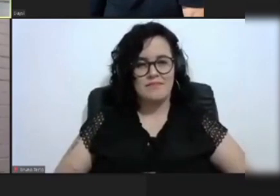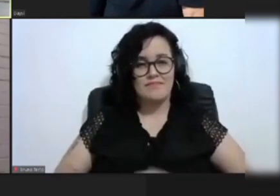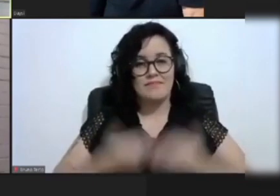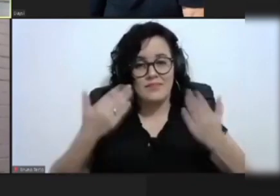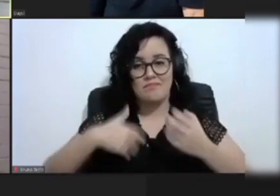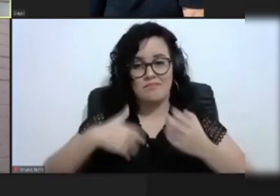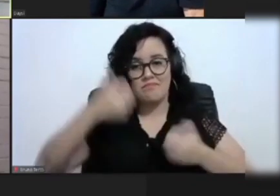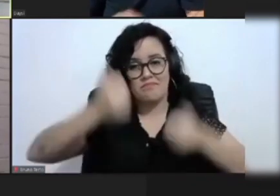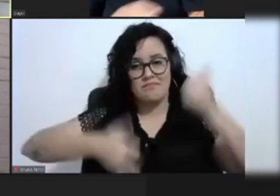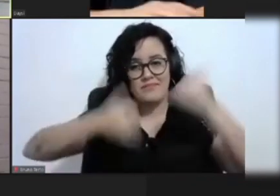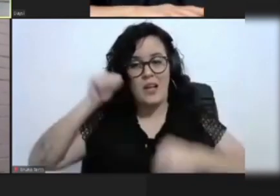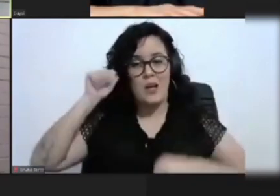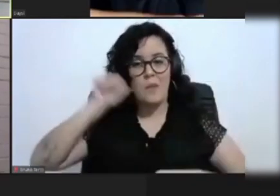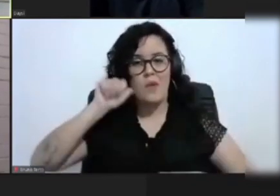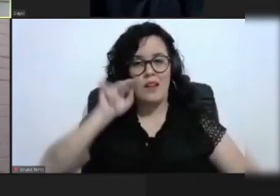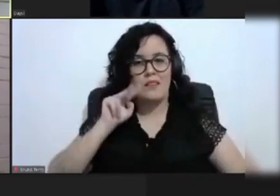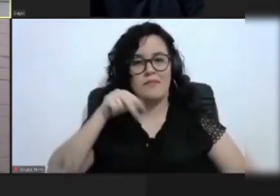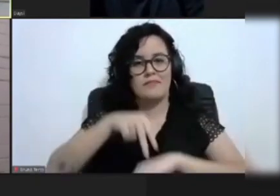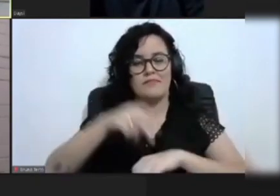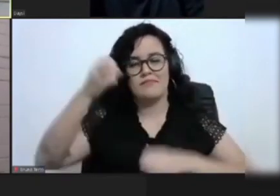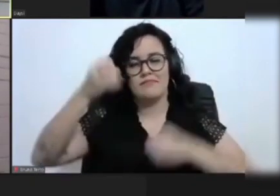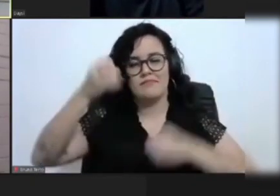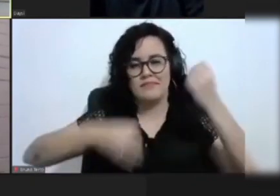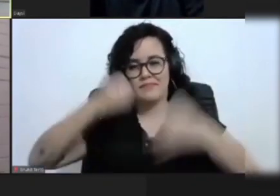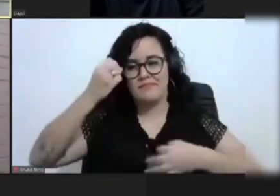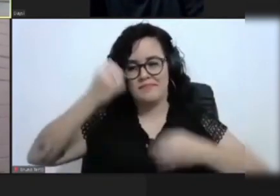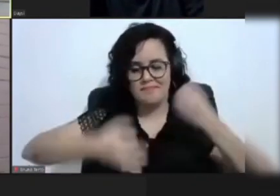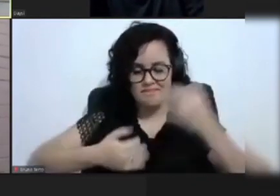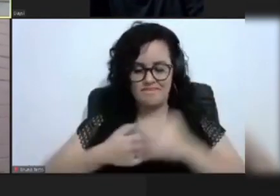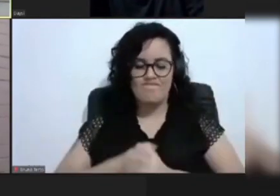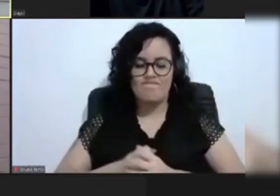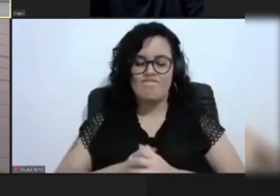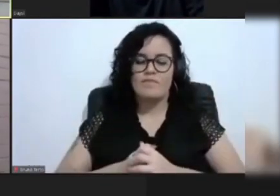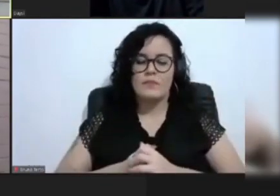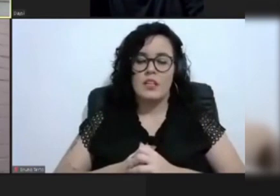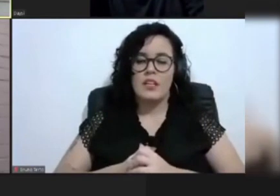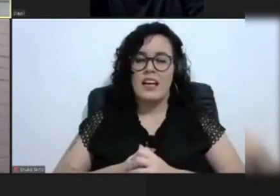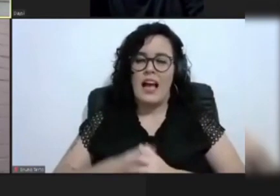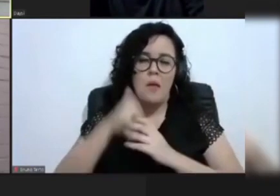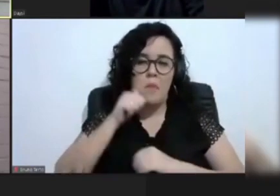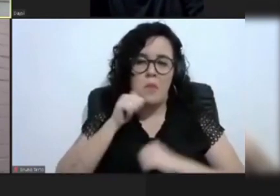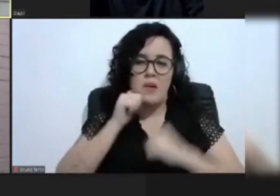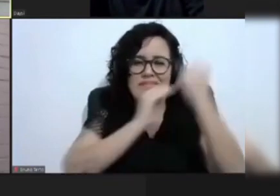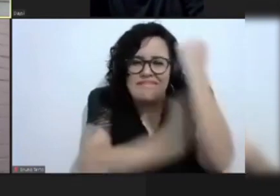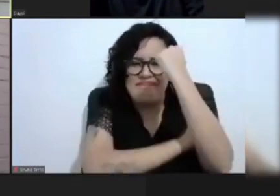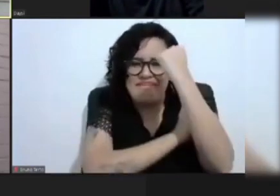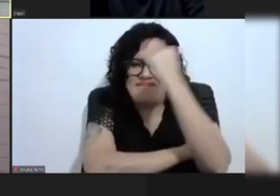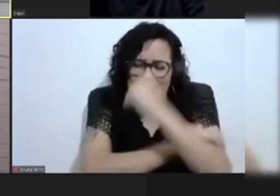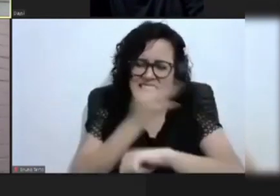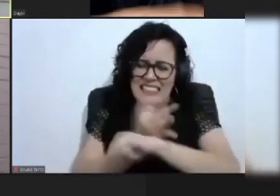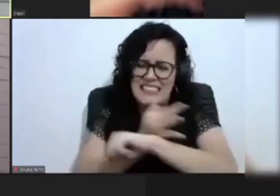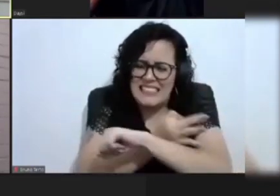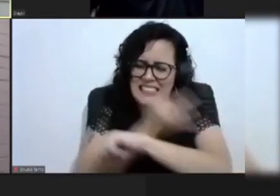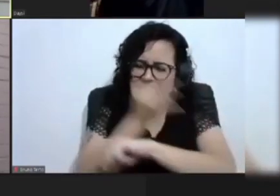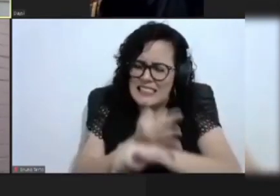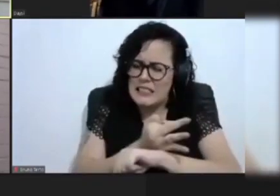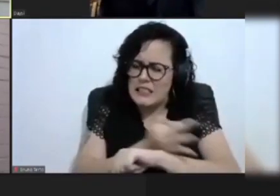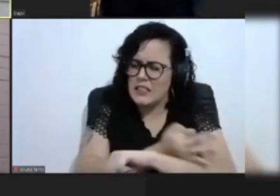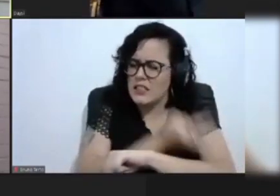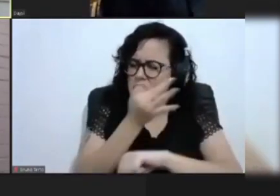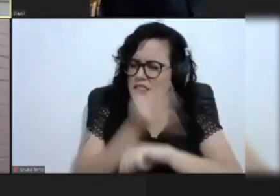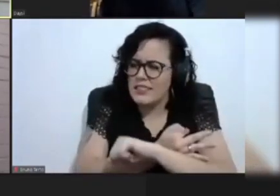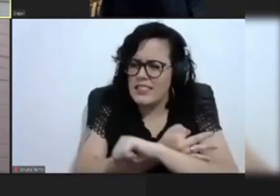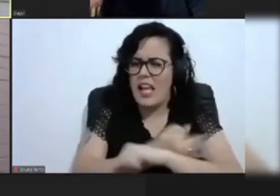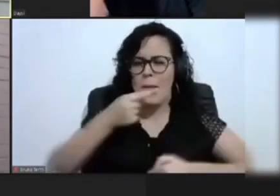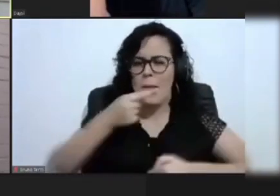voz das mulheres que resistem no mercado editorial, resistem na vida pessoal, resistem